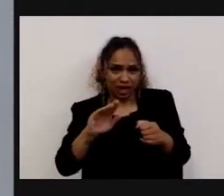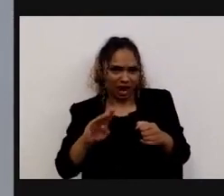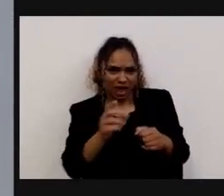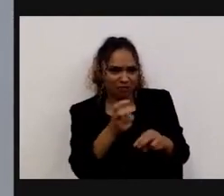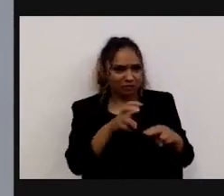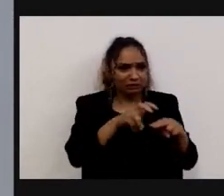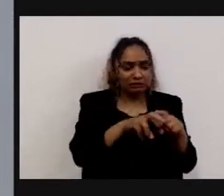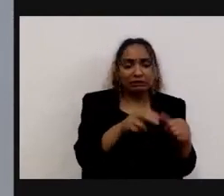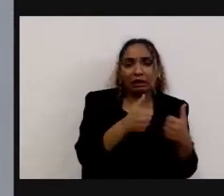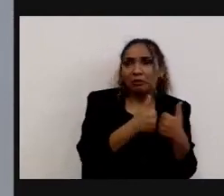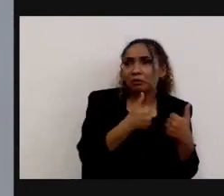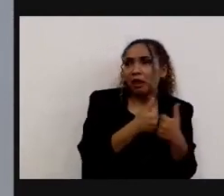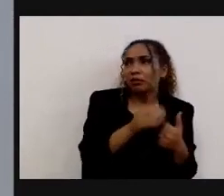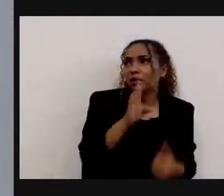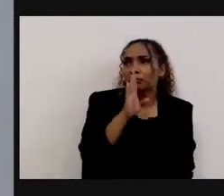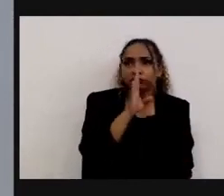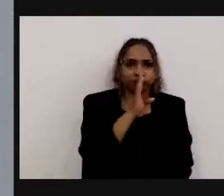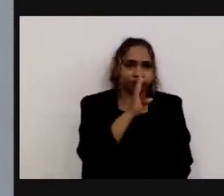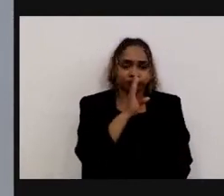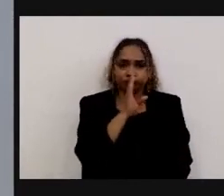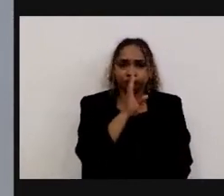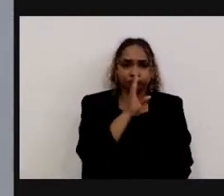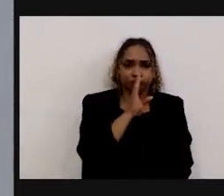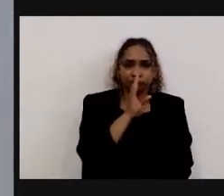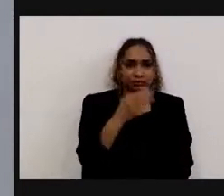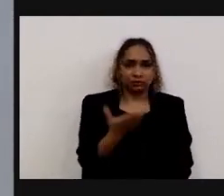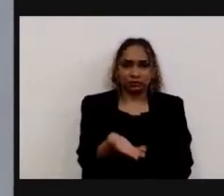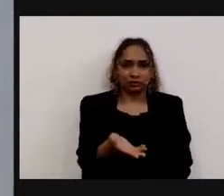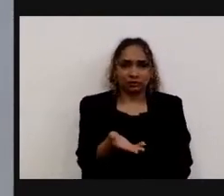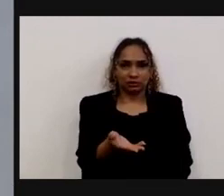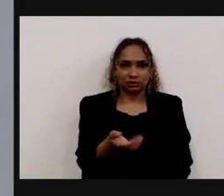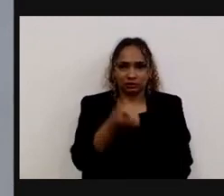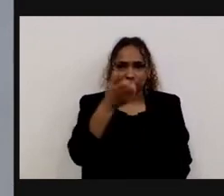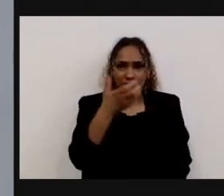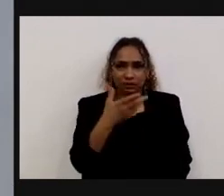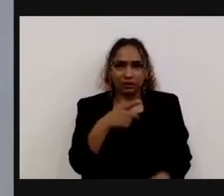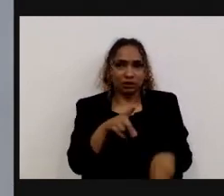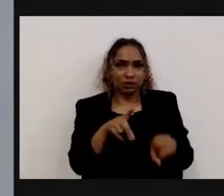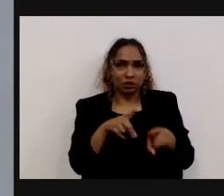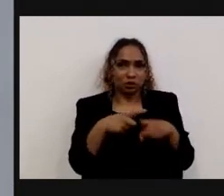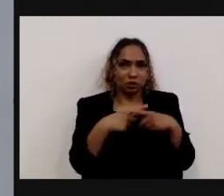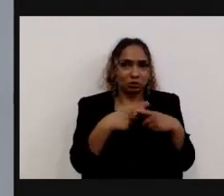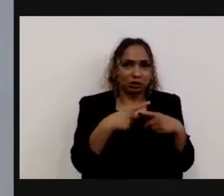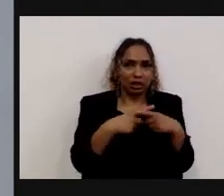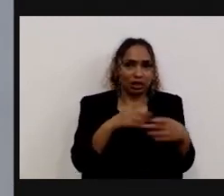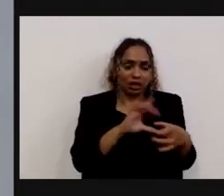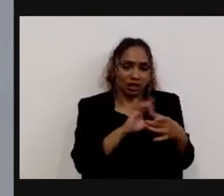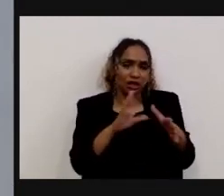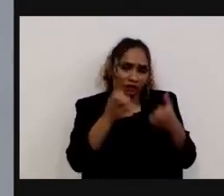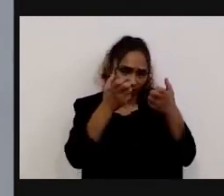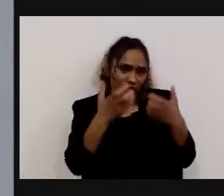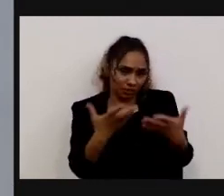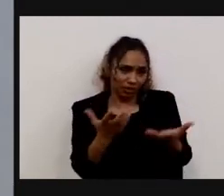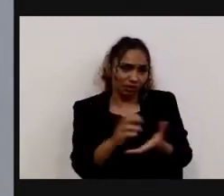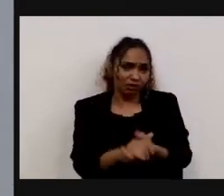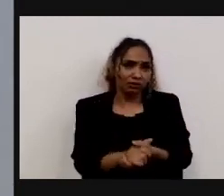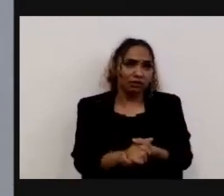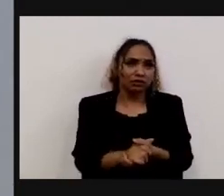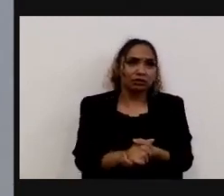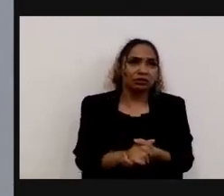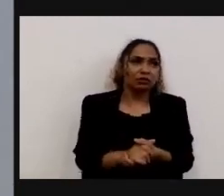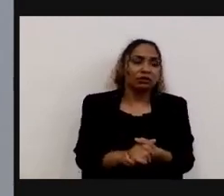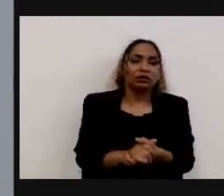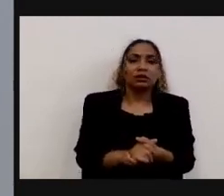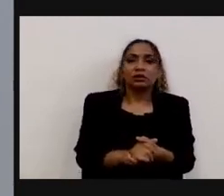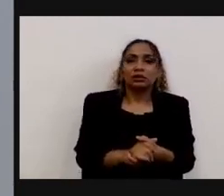ele não conversou comigo eu tô contando esse caso inclusive porque ele me autorizou tá sem falar o nome dele mas ele me autorizou a contar essa história